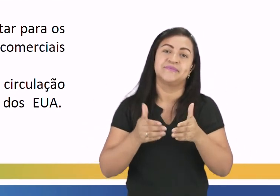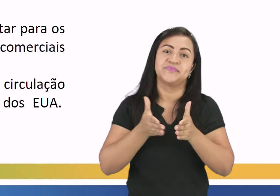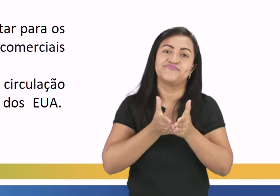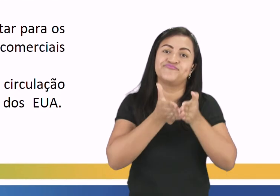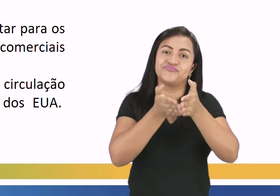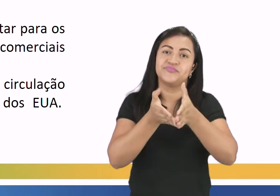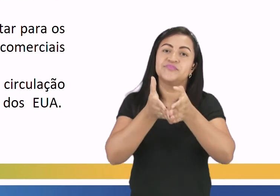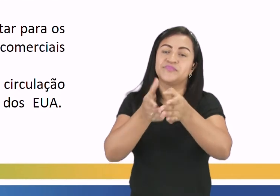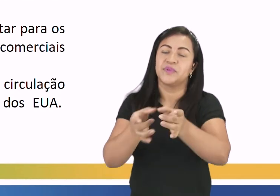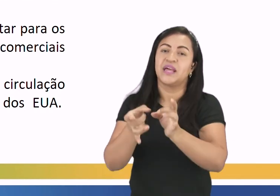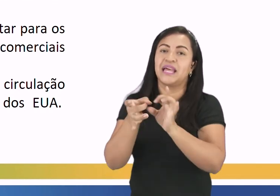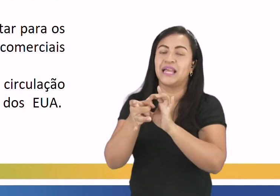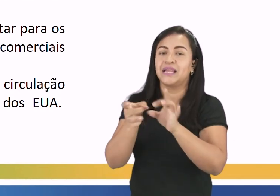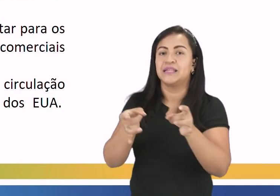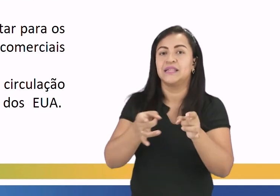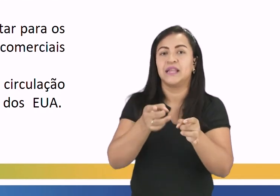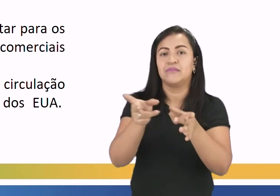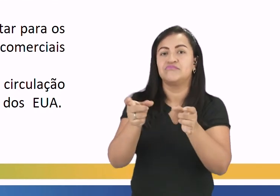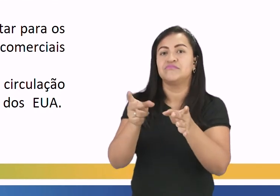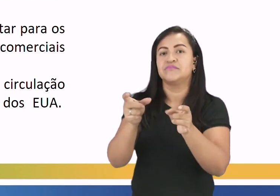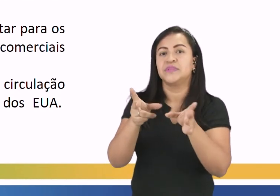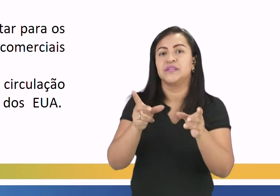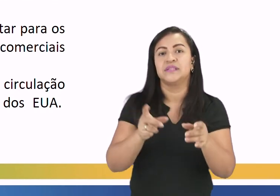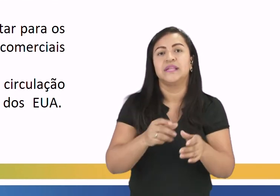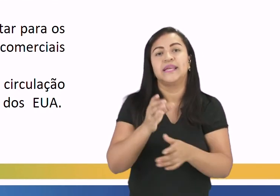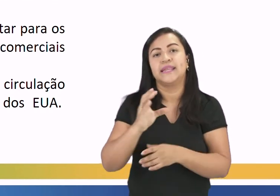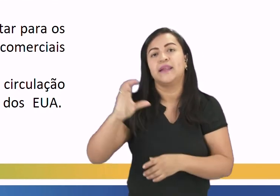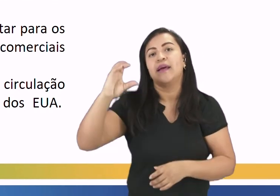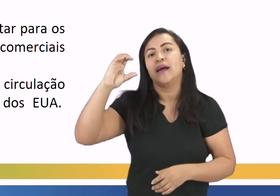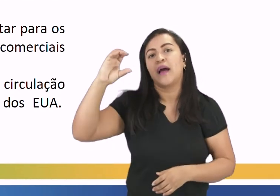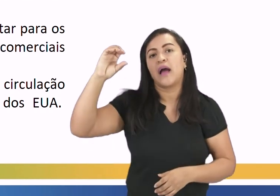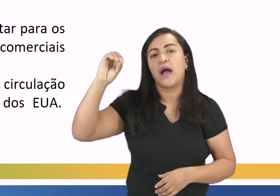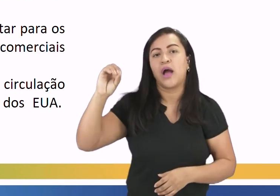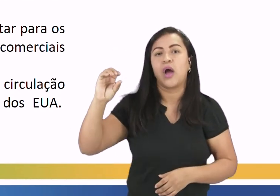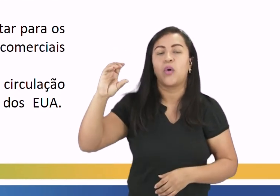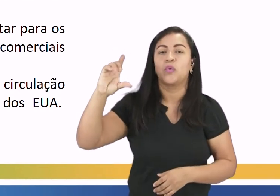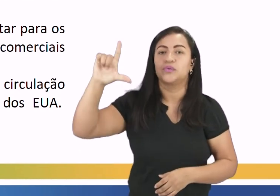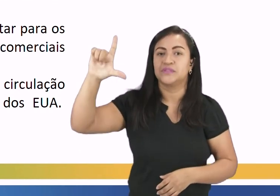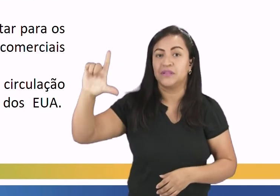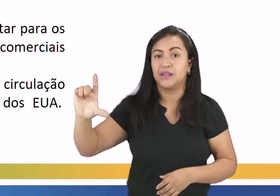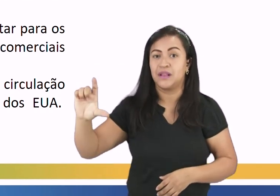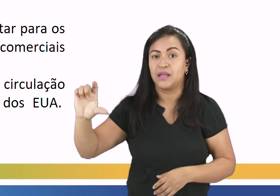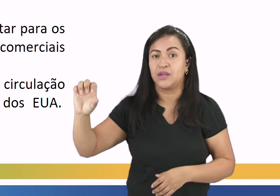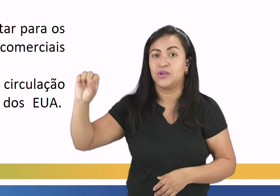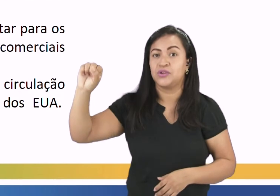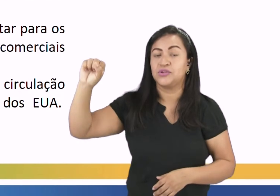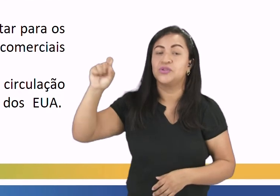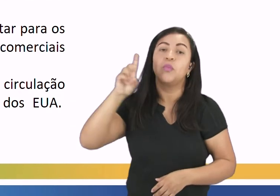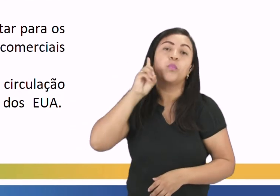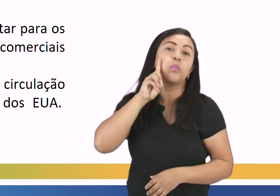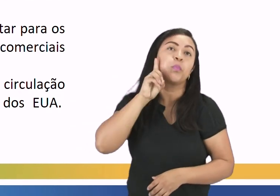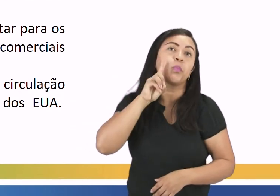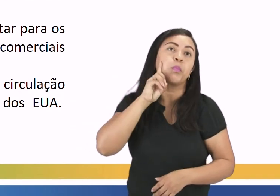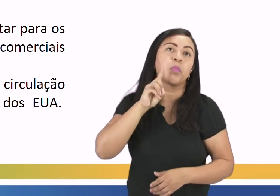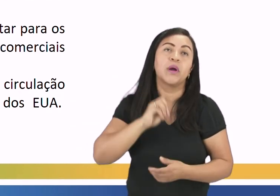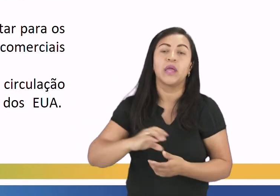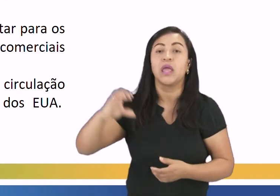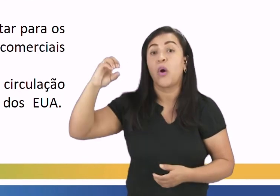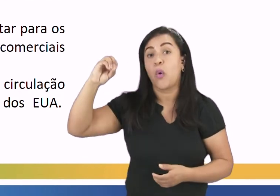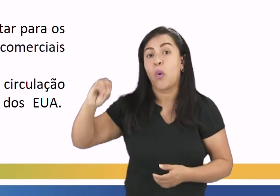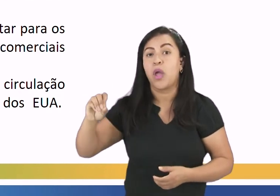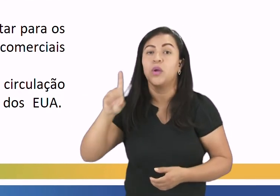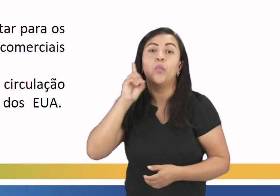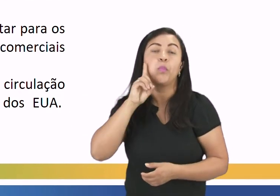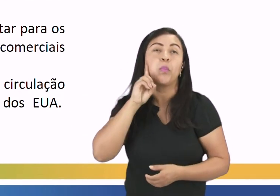marítimas entre a costa leste e a oeste dos Estados Unidos. B. As